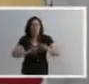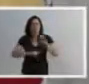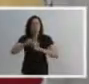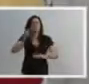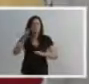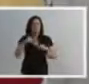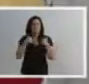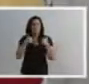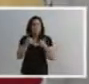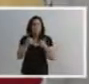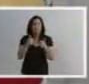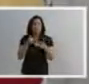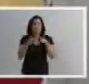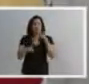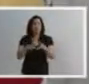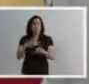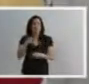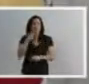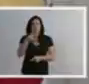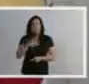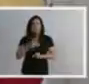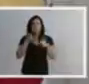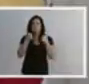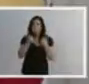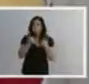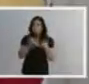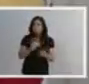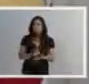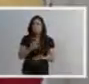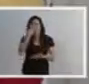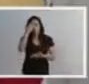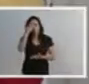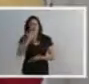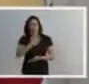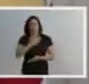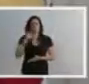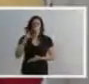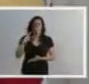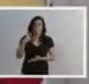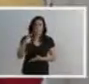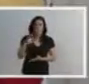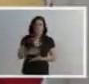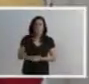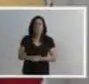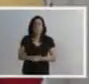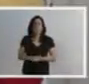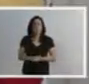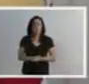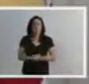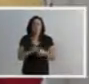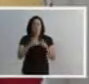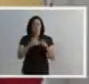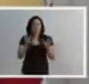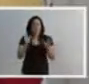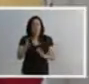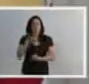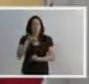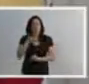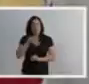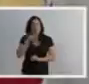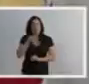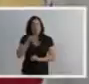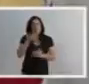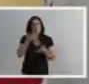da população agradecer também aos colegas vereadores como a maioria falou aqui também quero